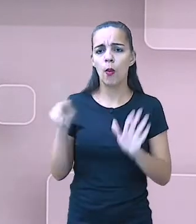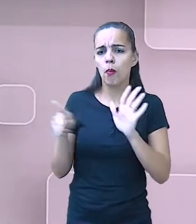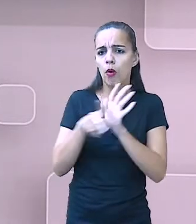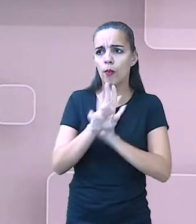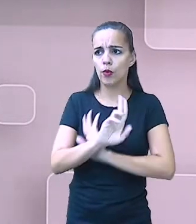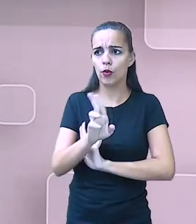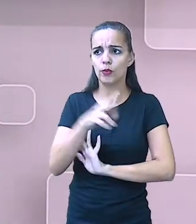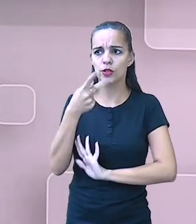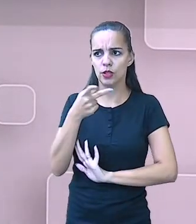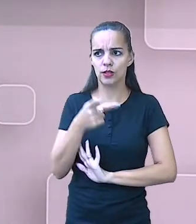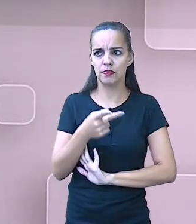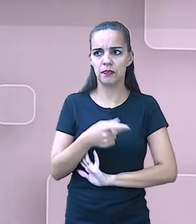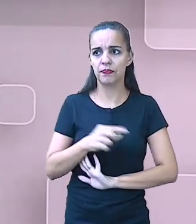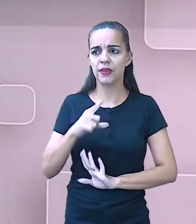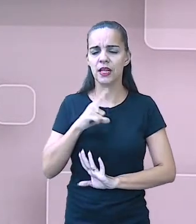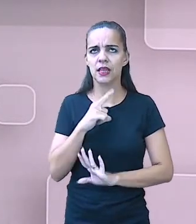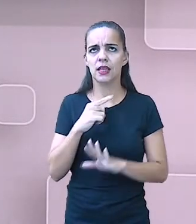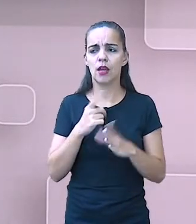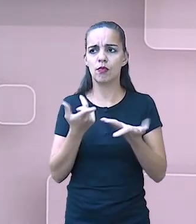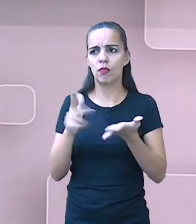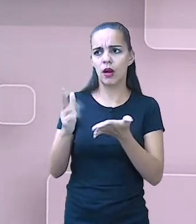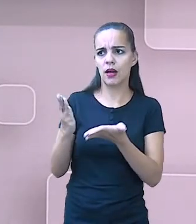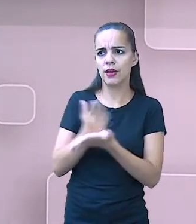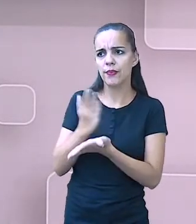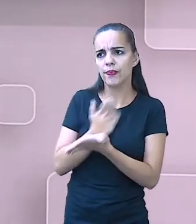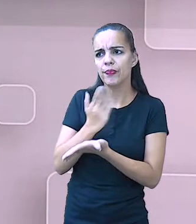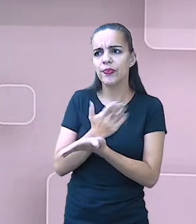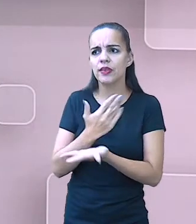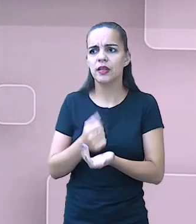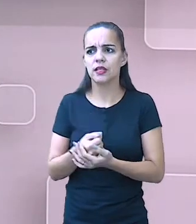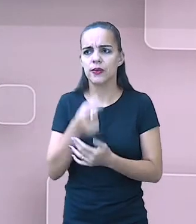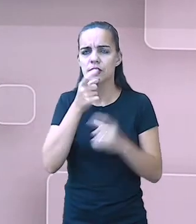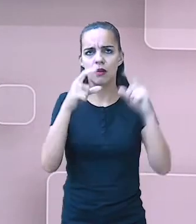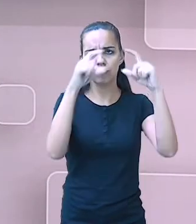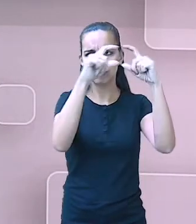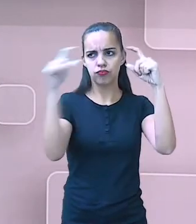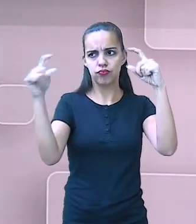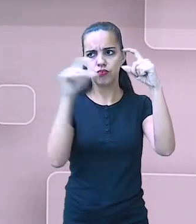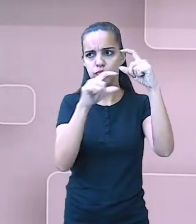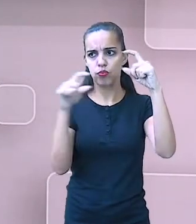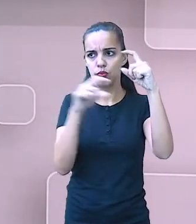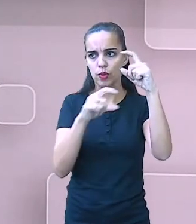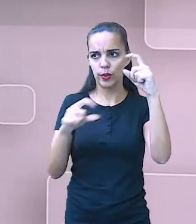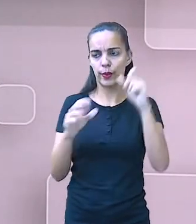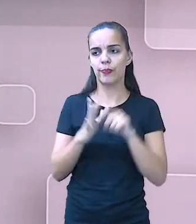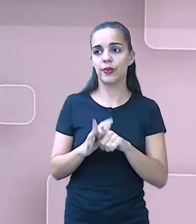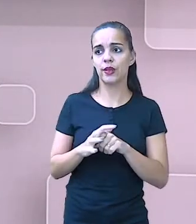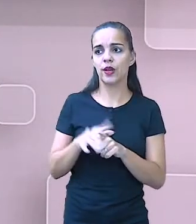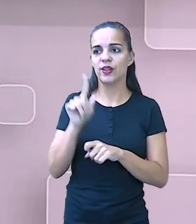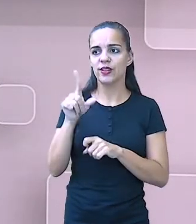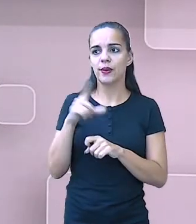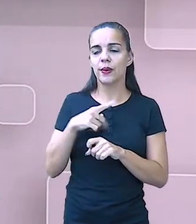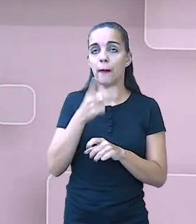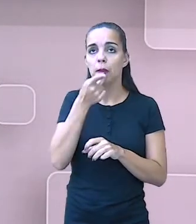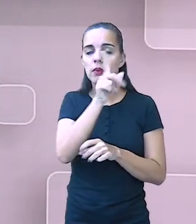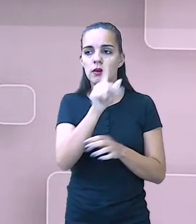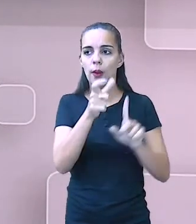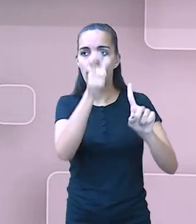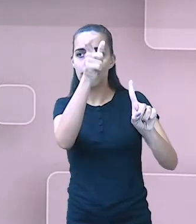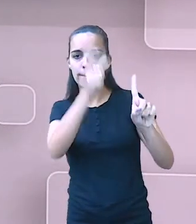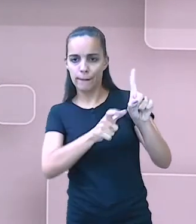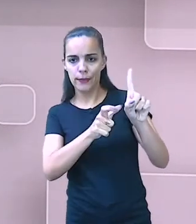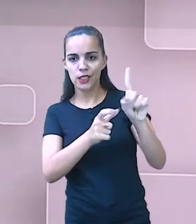uma característica própria. Ela é formada por quadrinhos. E ele foi um personagem que surgiu aí dentro